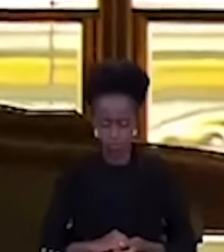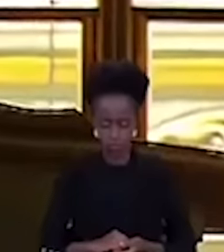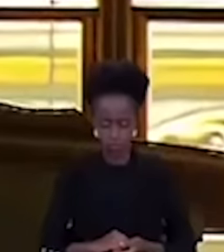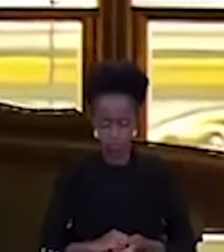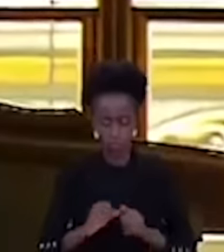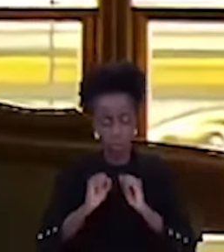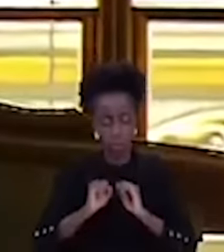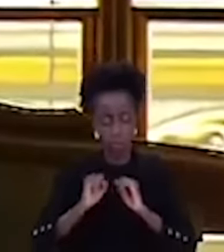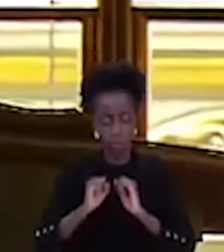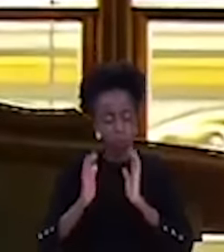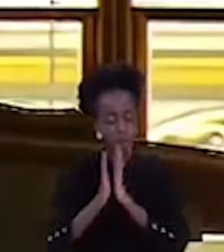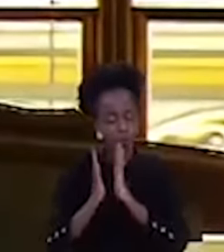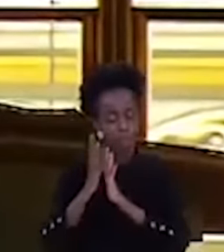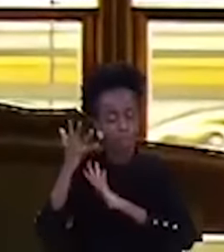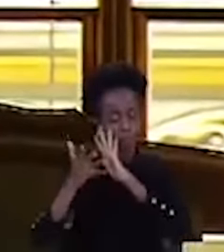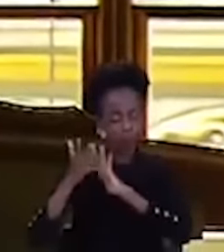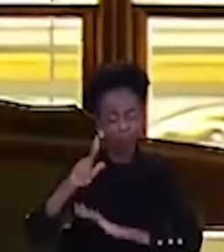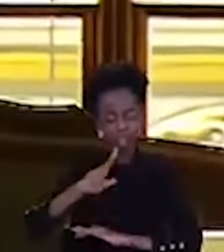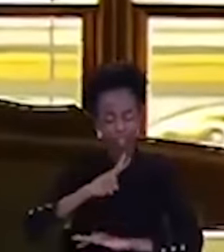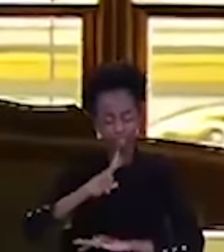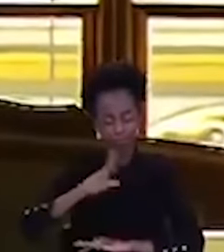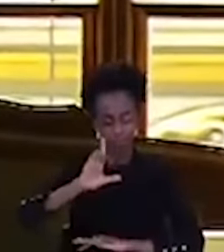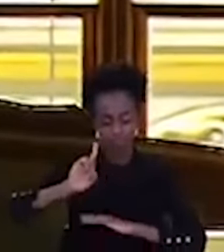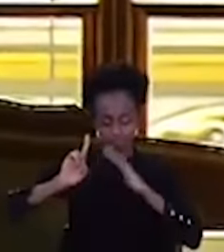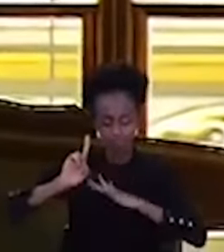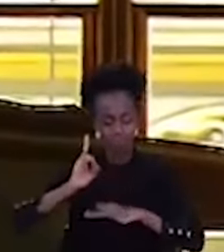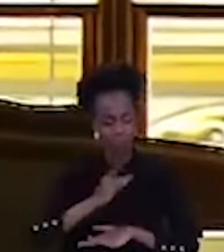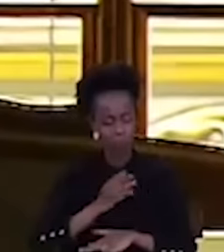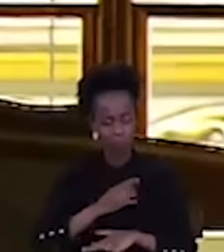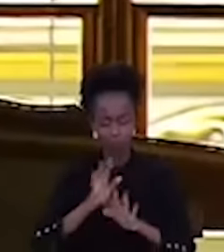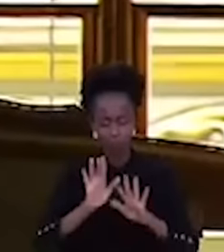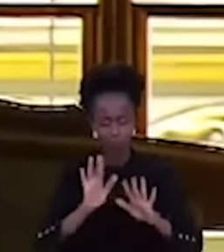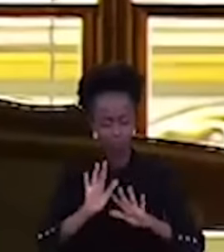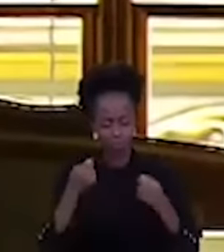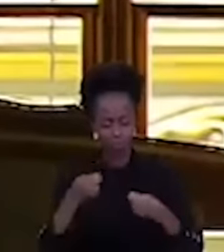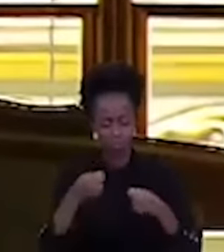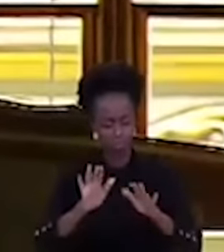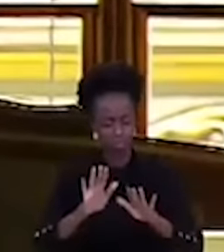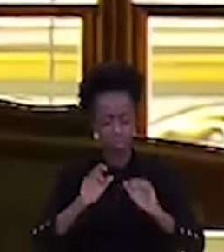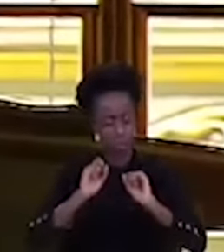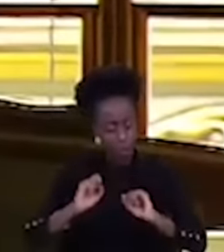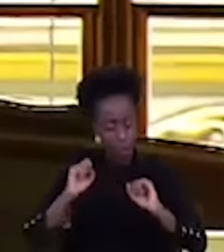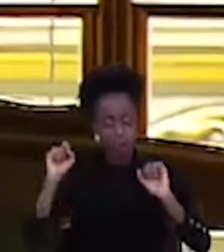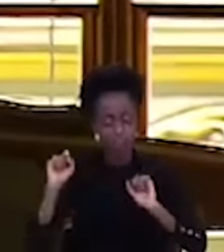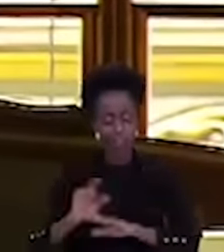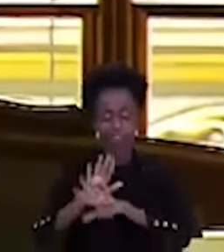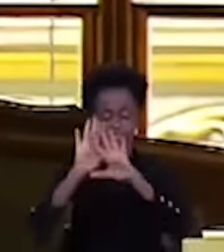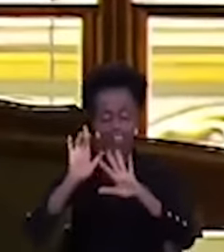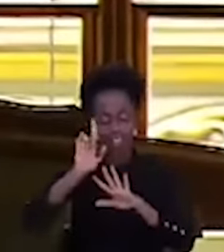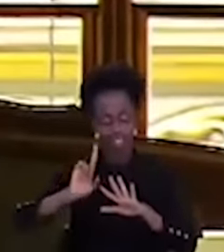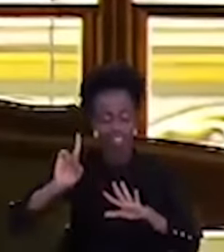Pode adorá-lo na língua dos anjos, sem medo. Pode glorificá-lo no seu